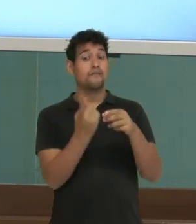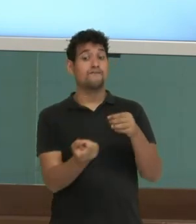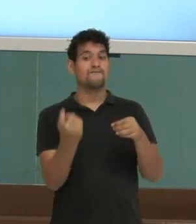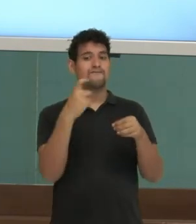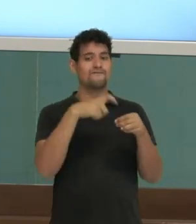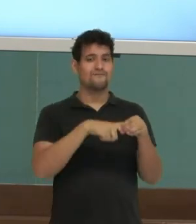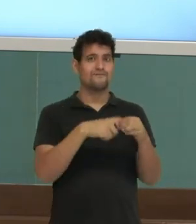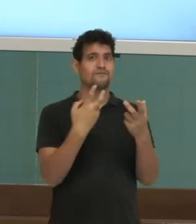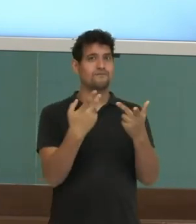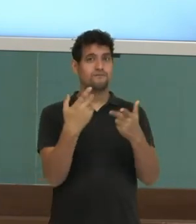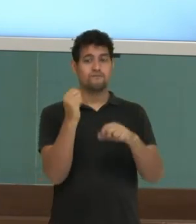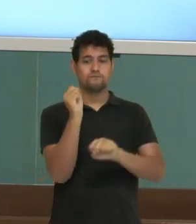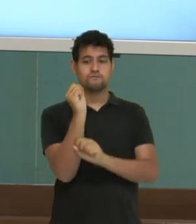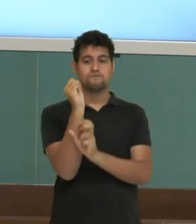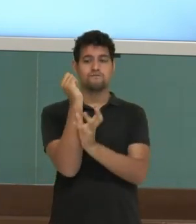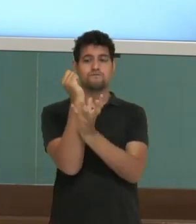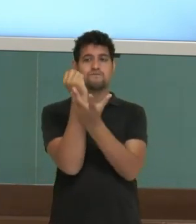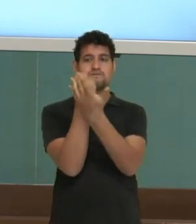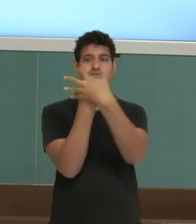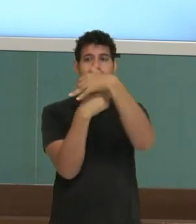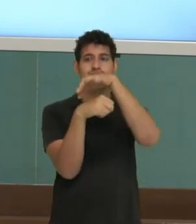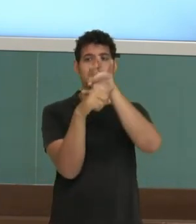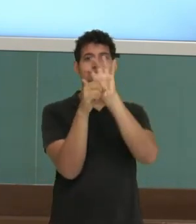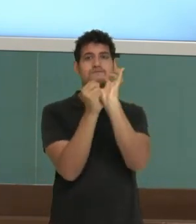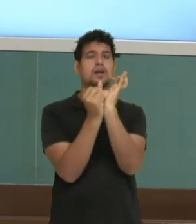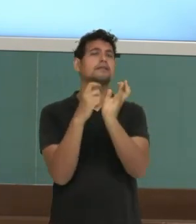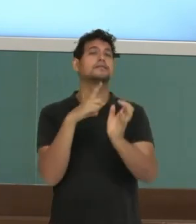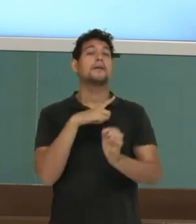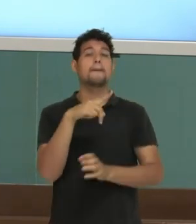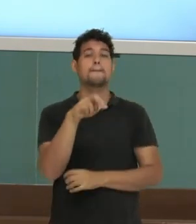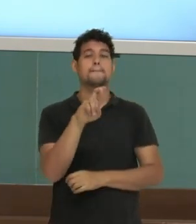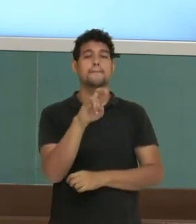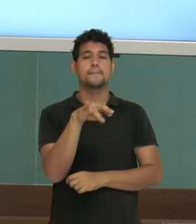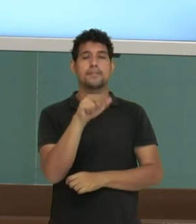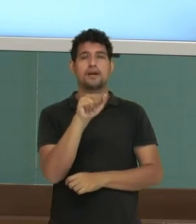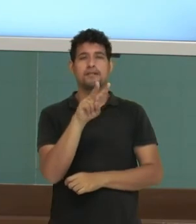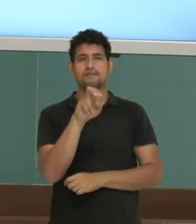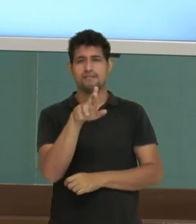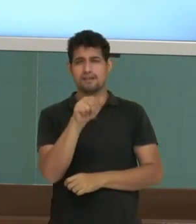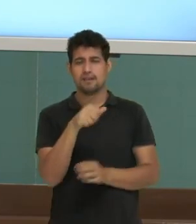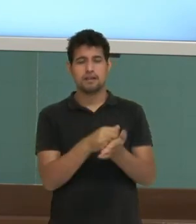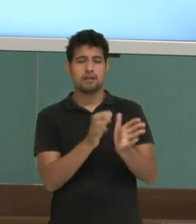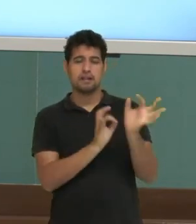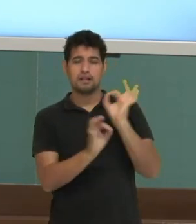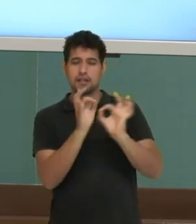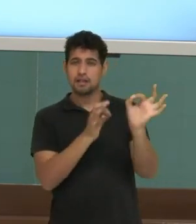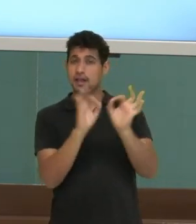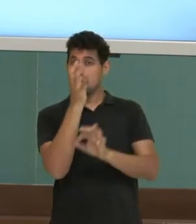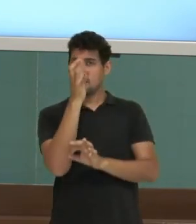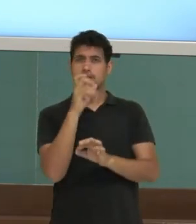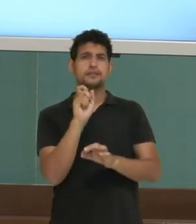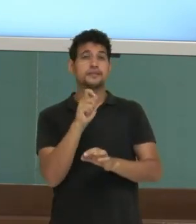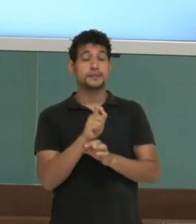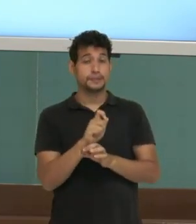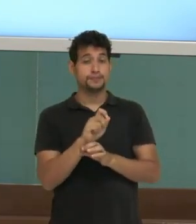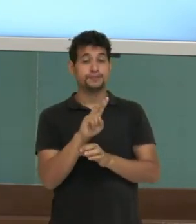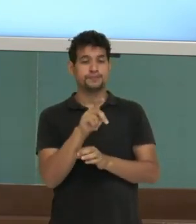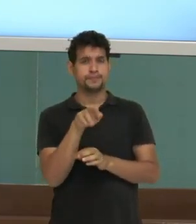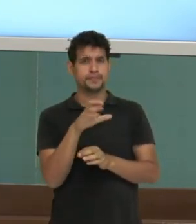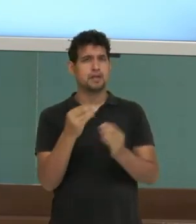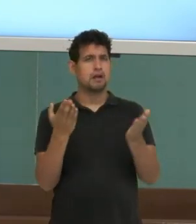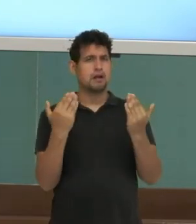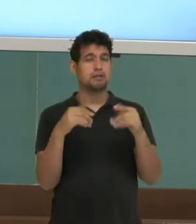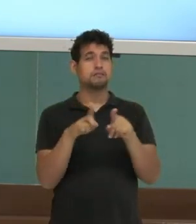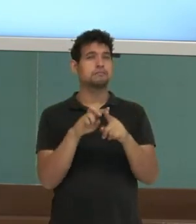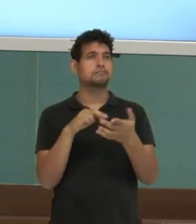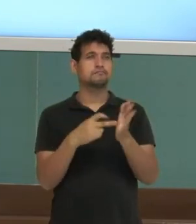com as suas folhas. Então, nós temos a primavera, que prepara a árvore para o verão. Então, a sequência